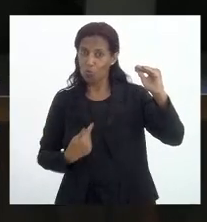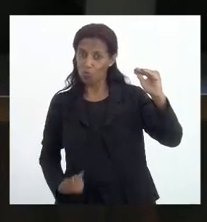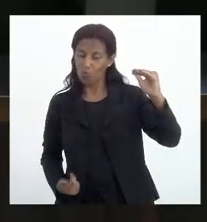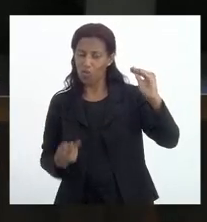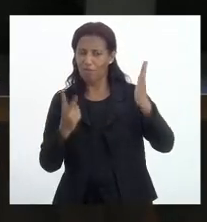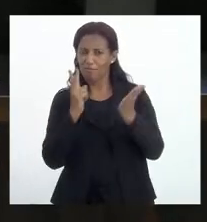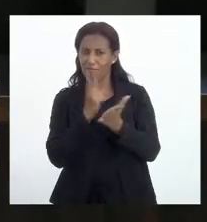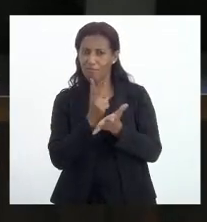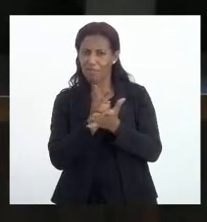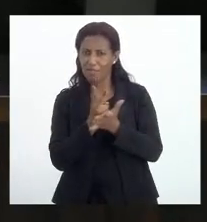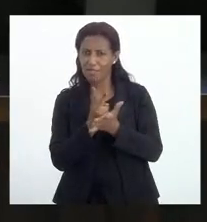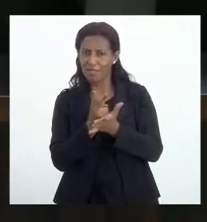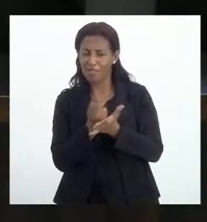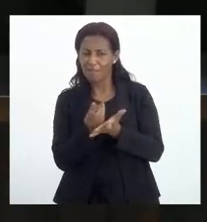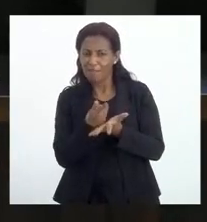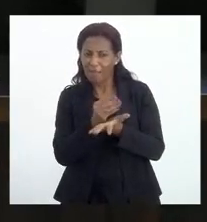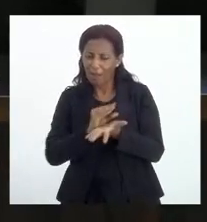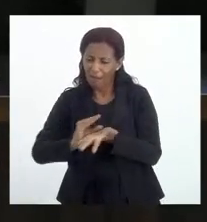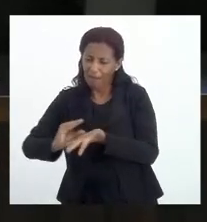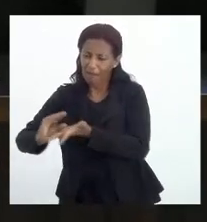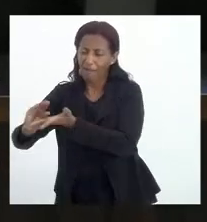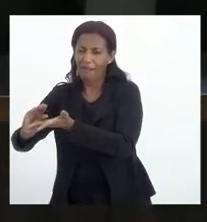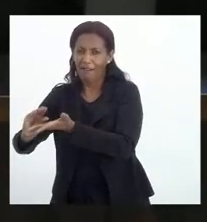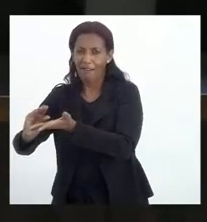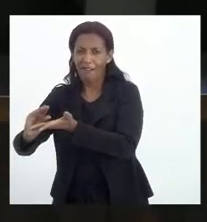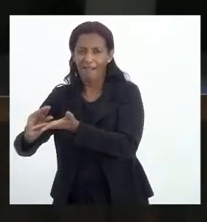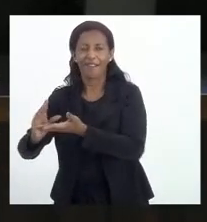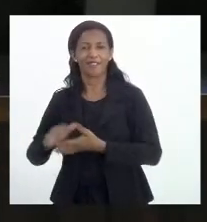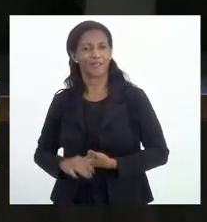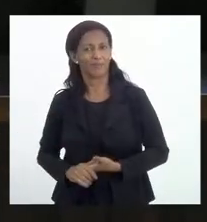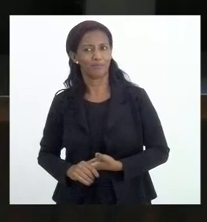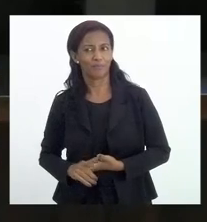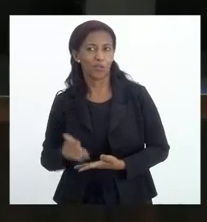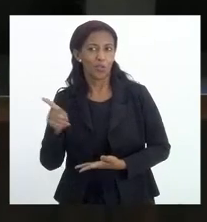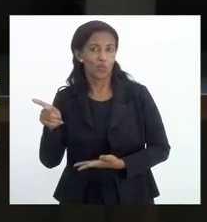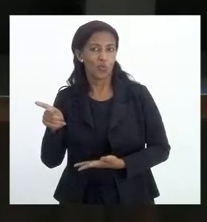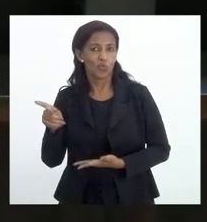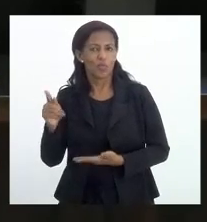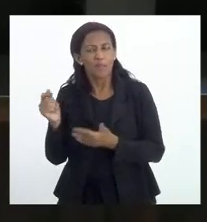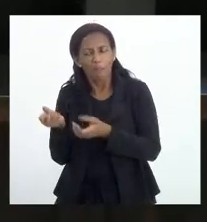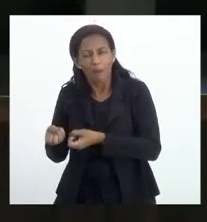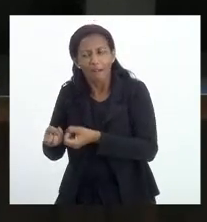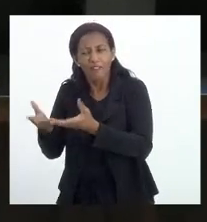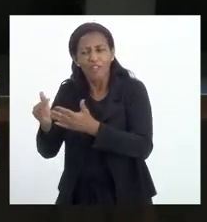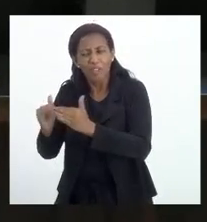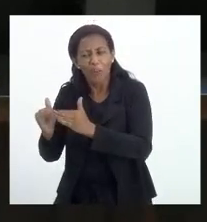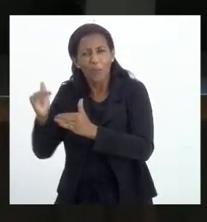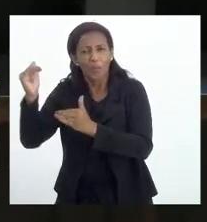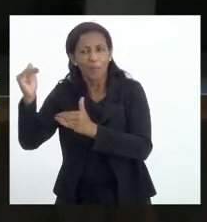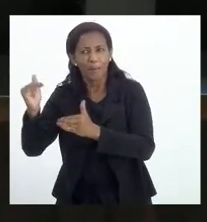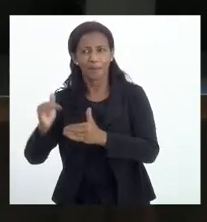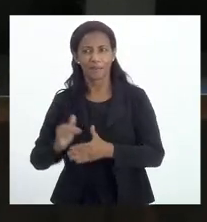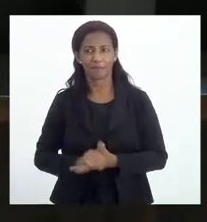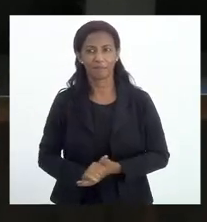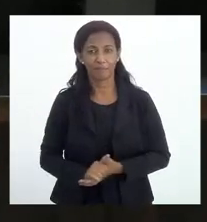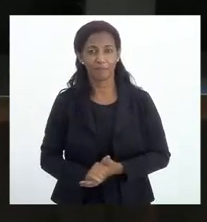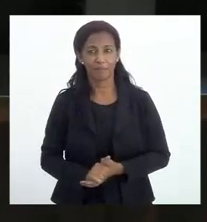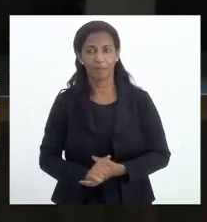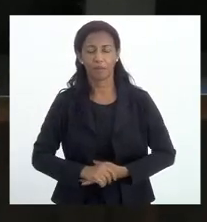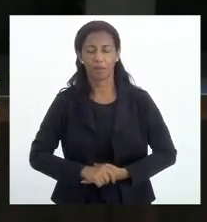sempre abre um crédito suplementar. Né? Então, você pode gastar um pouquinho mais.